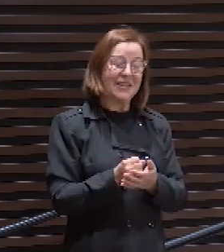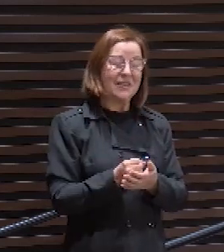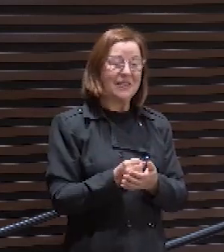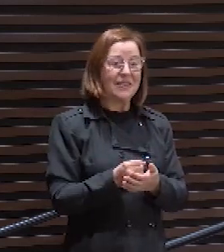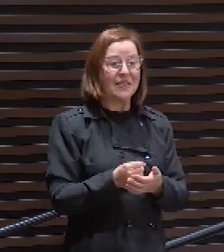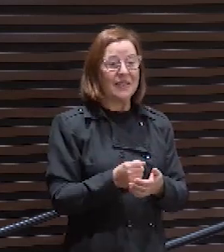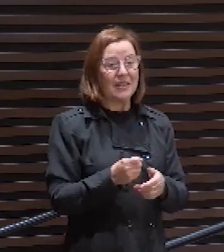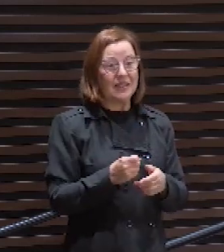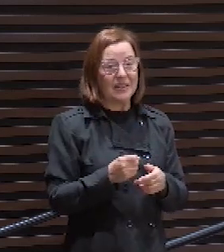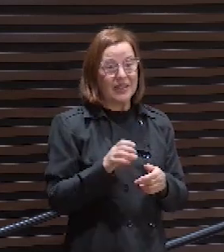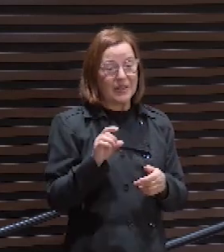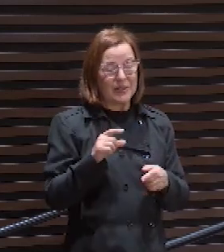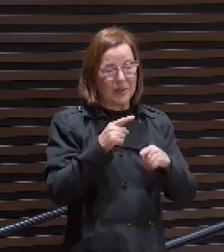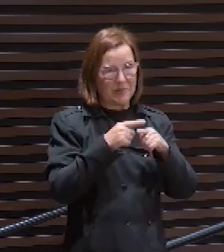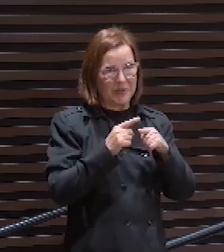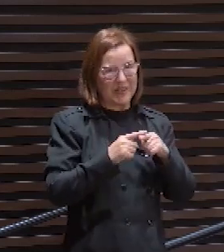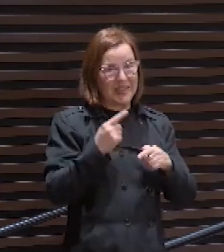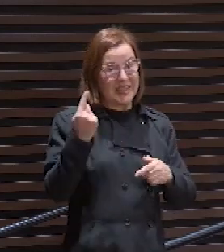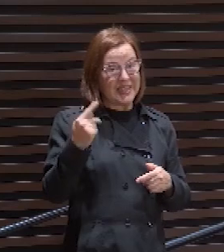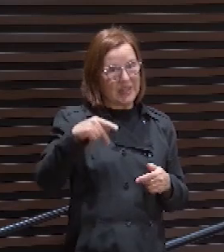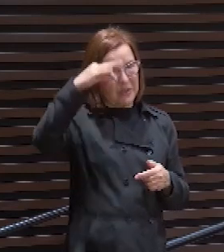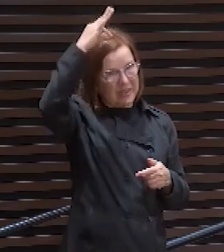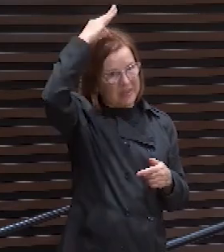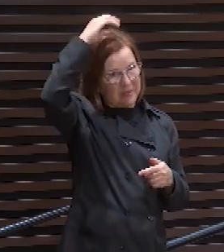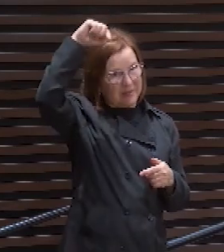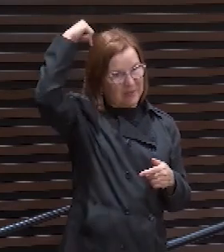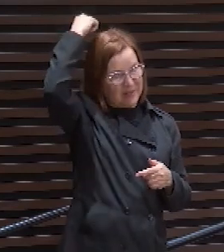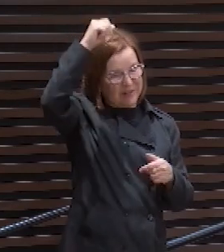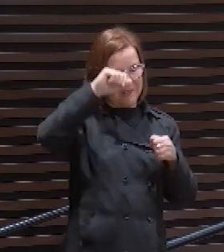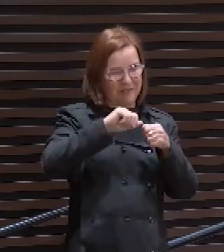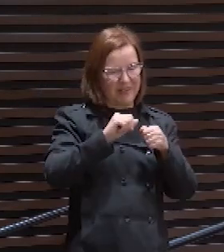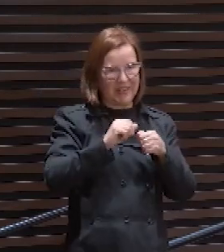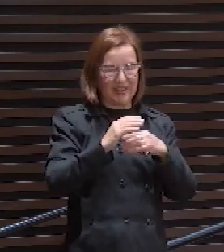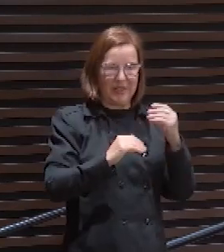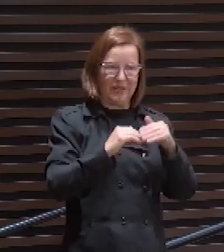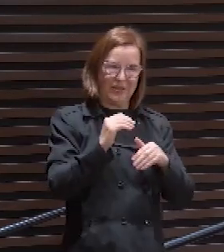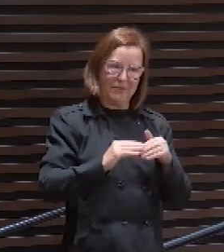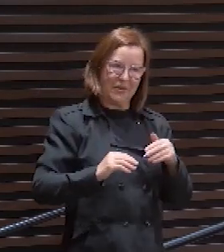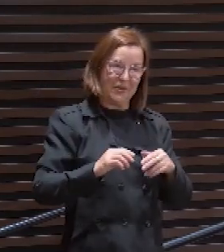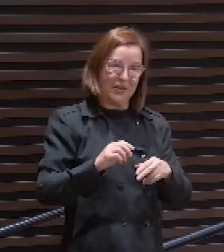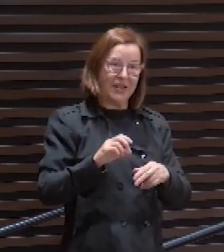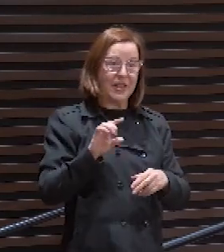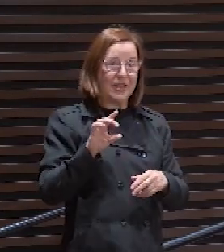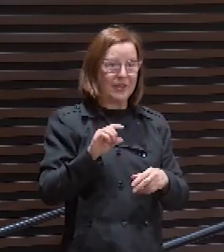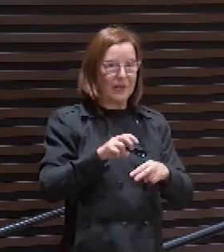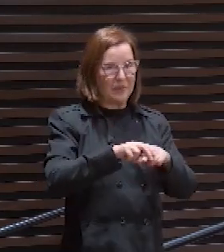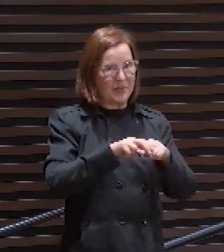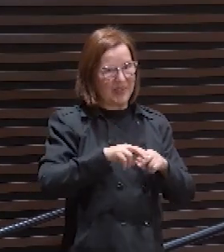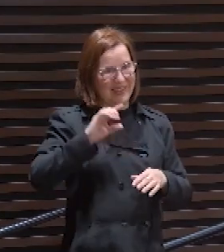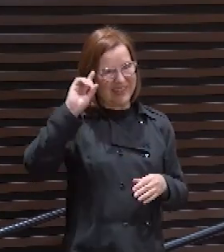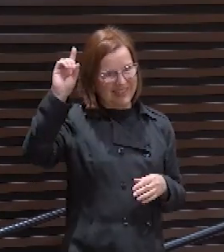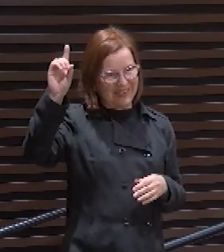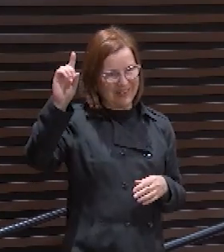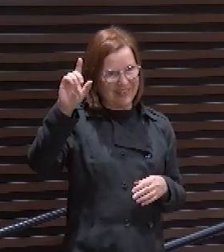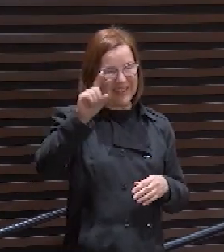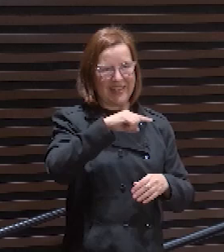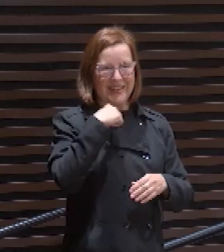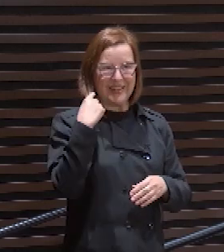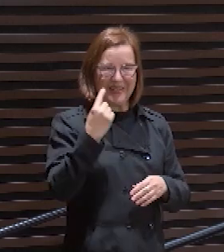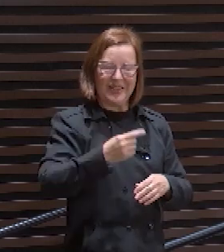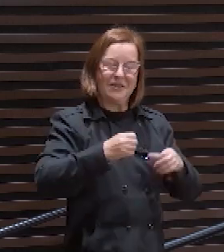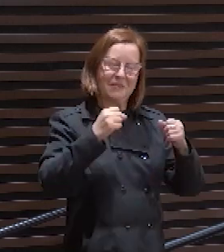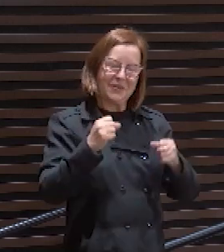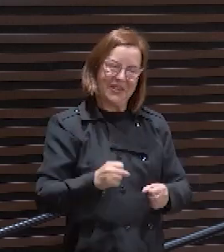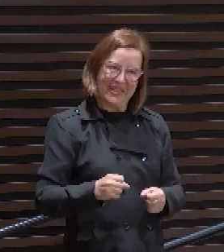nós, só porque o seu amor nos envolve, só por conta dele, que nós podemos seguir a Jesus e permanecer no